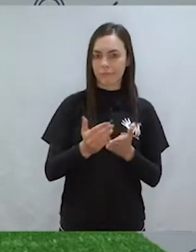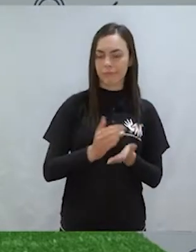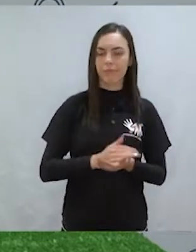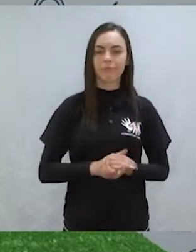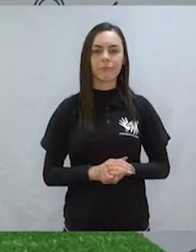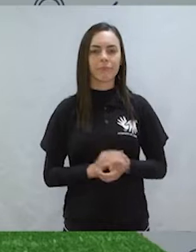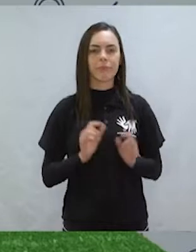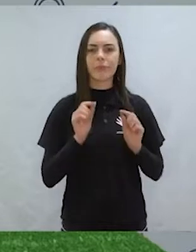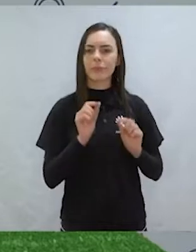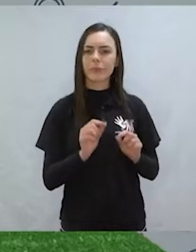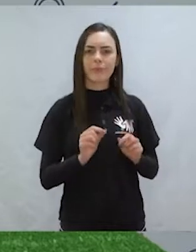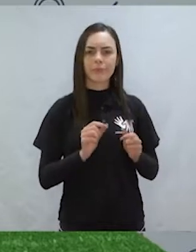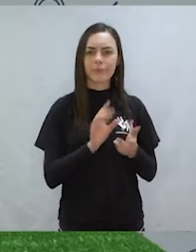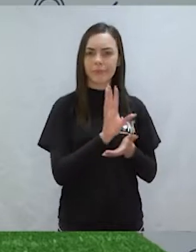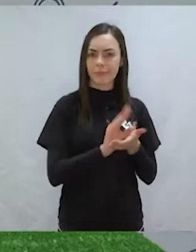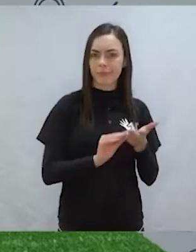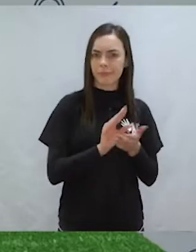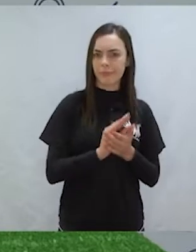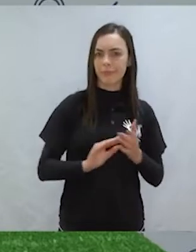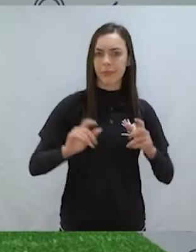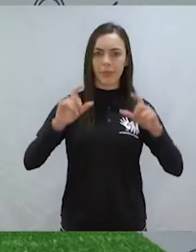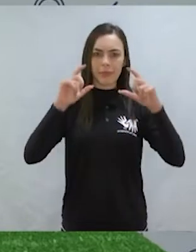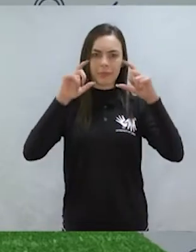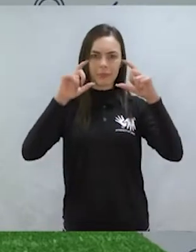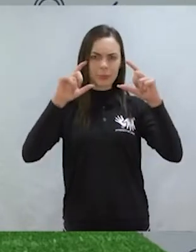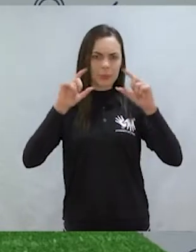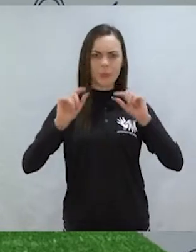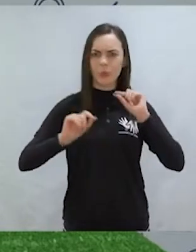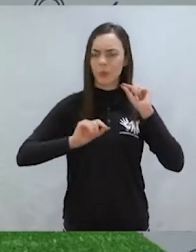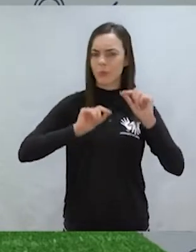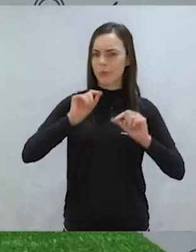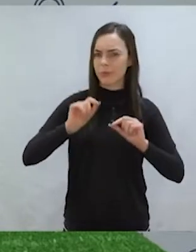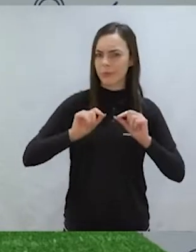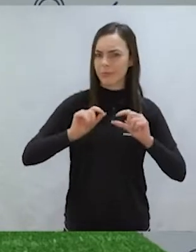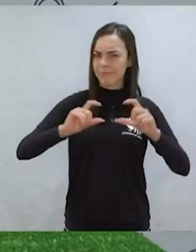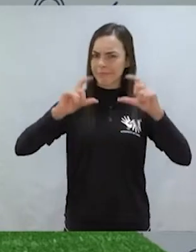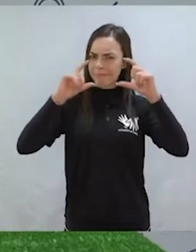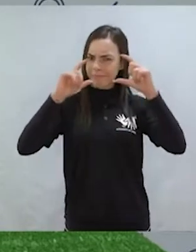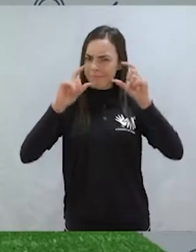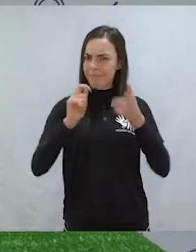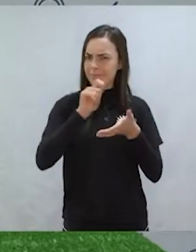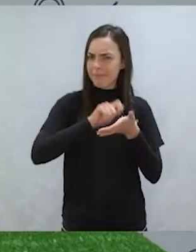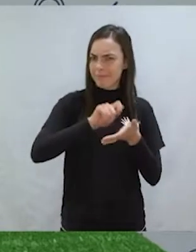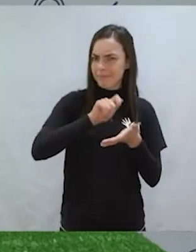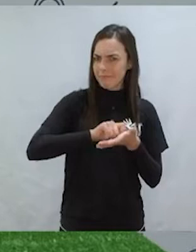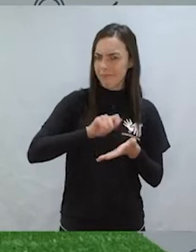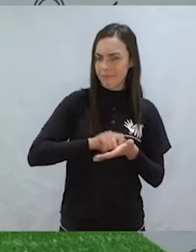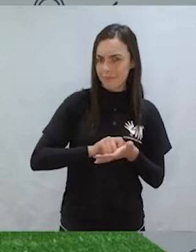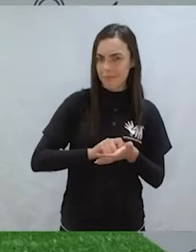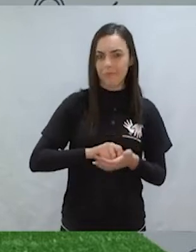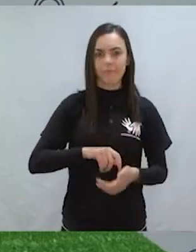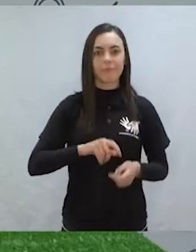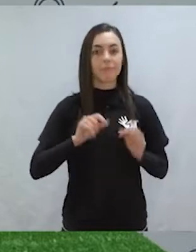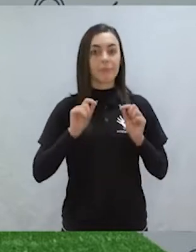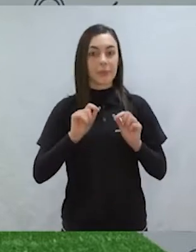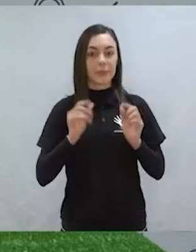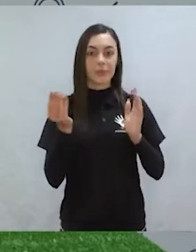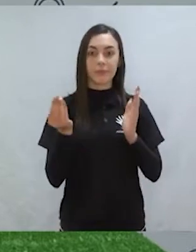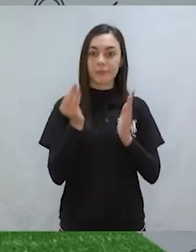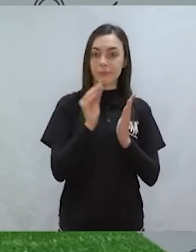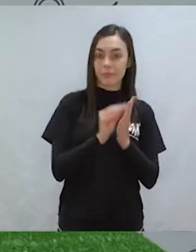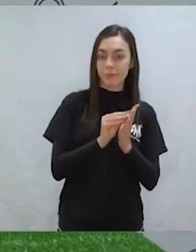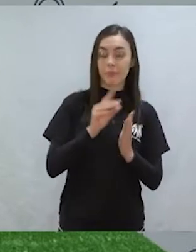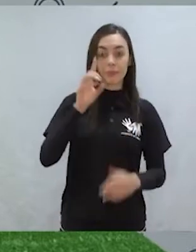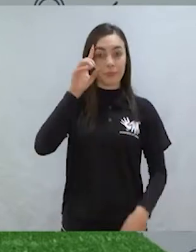fazermos o primeiro registro. O que é o primeiro registro? É o cabeçalho. Então, o que vocês vão colocar nesse